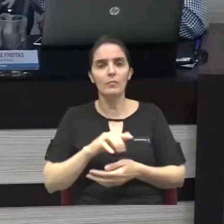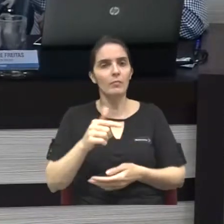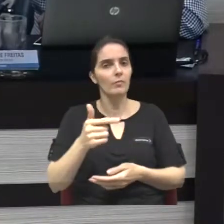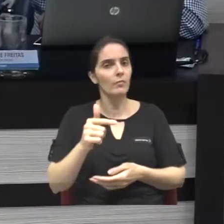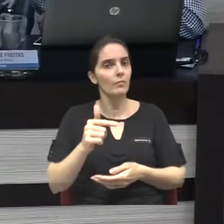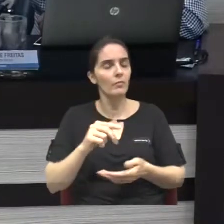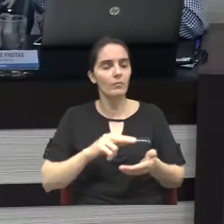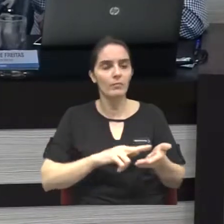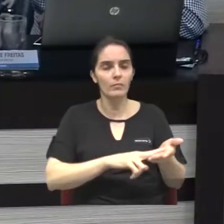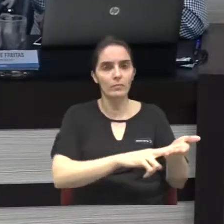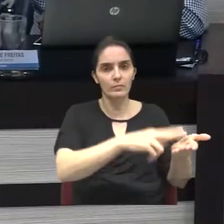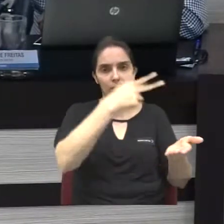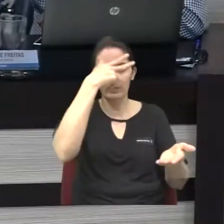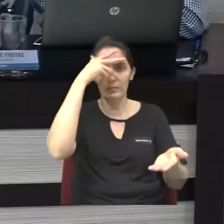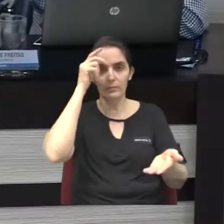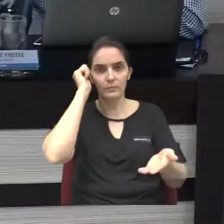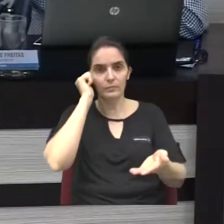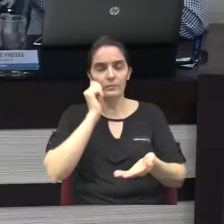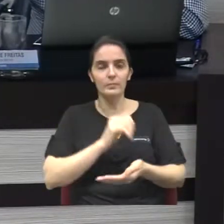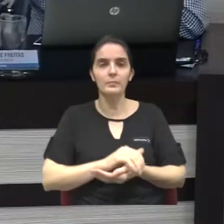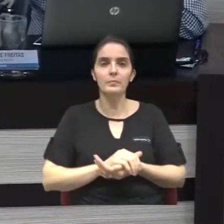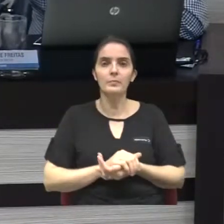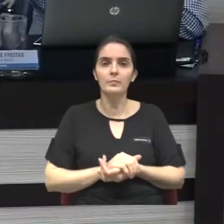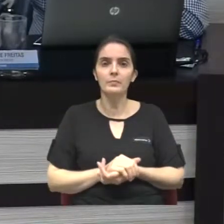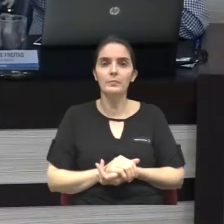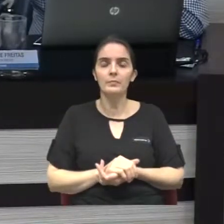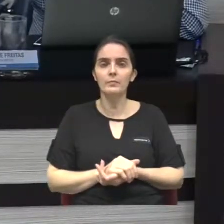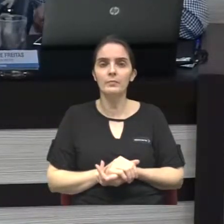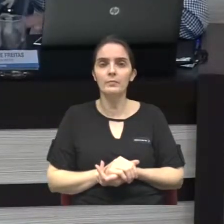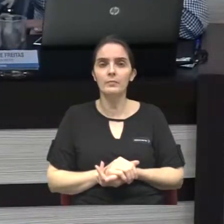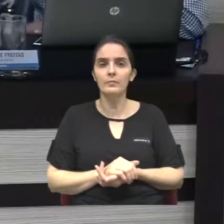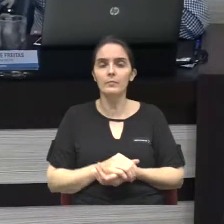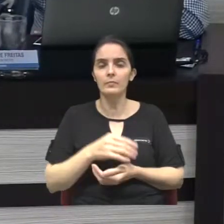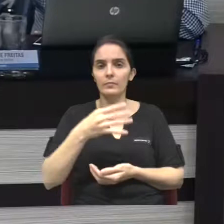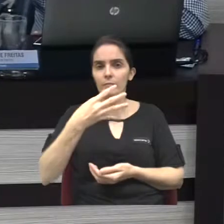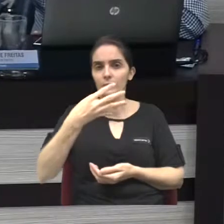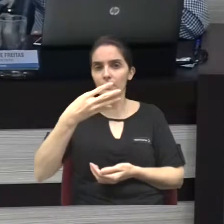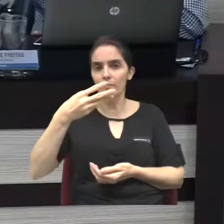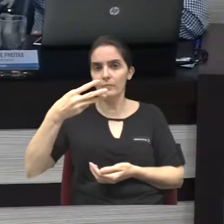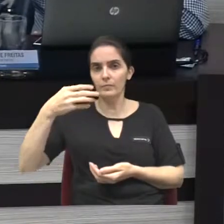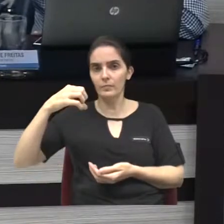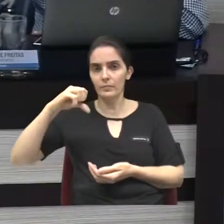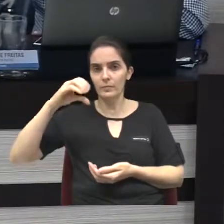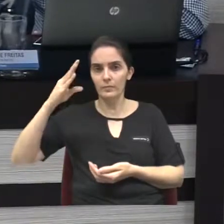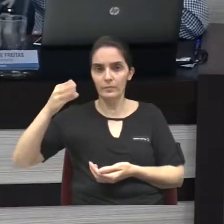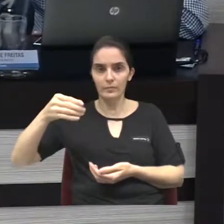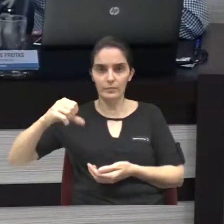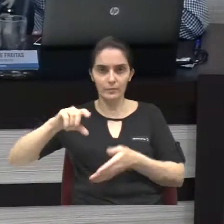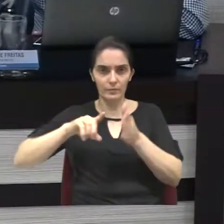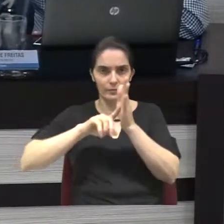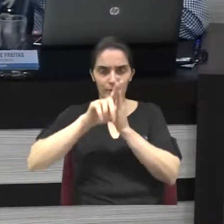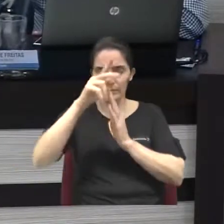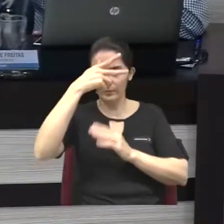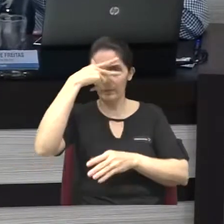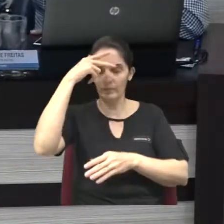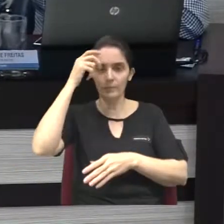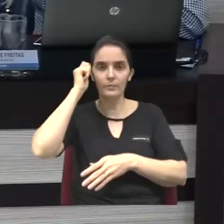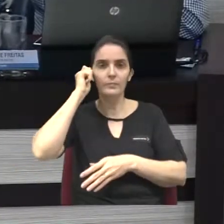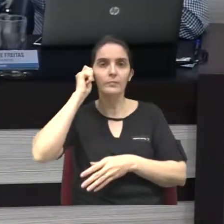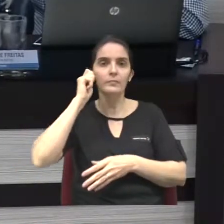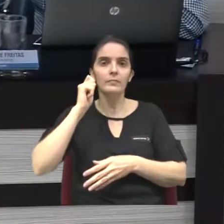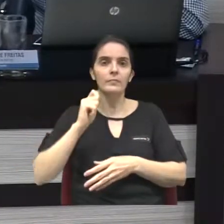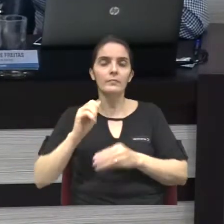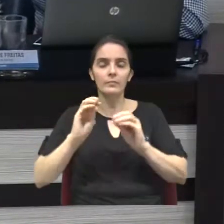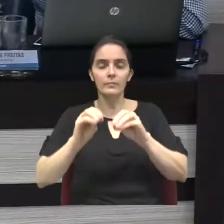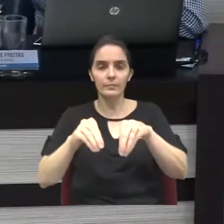havendo, será encaminhado ao Executivo. Requerimento 439, barra 2019, requer informações ao Poder Executivo sobre a instalação do